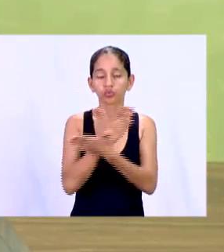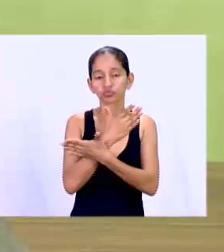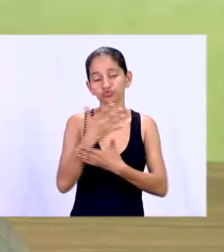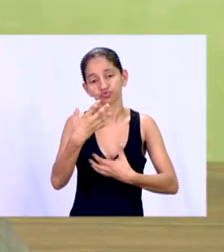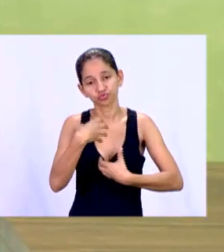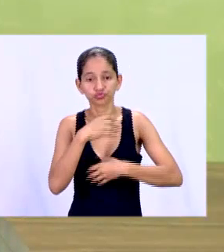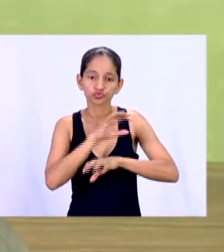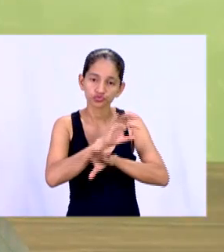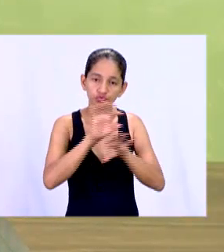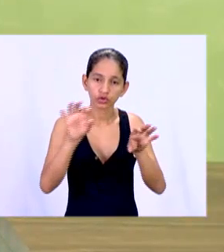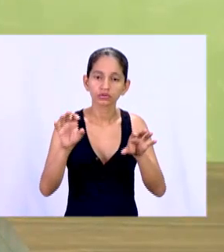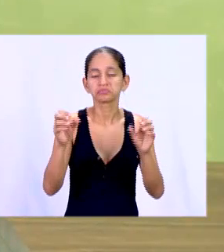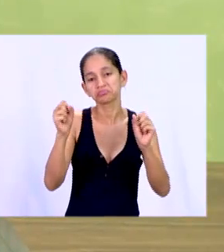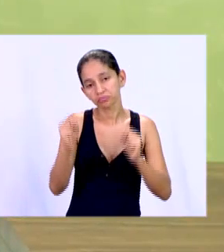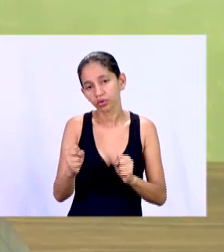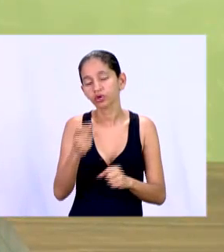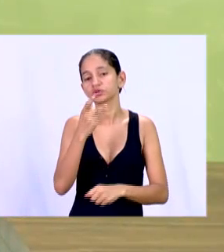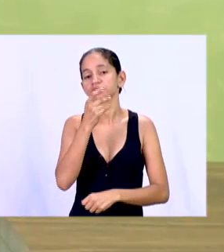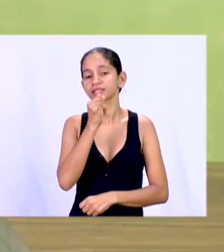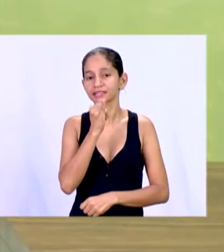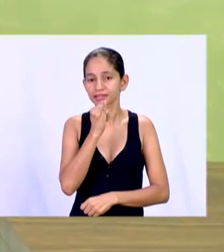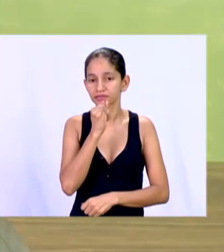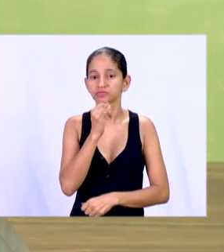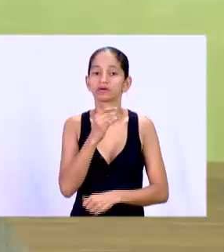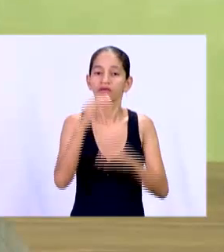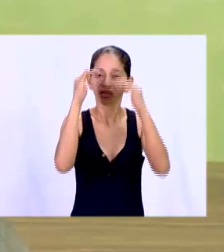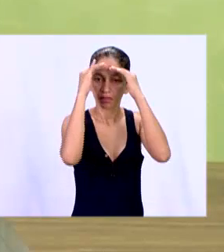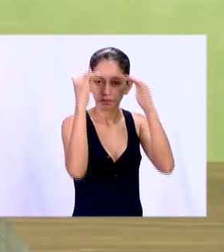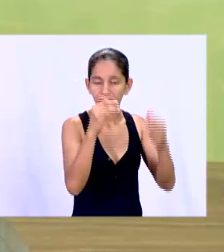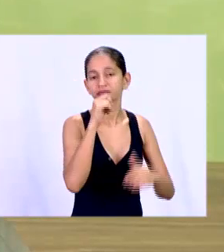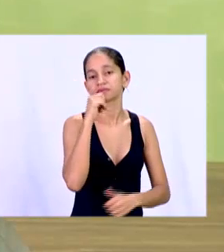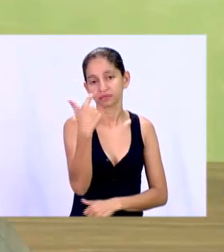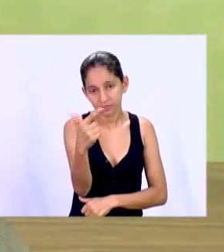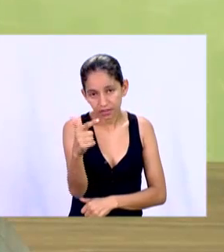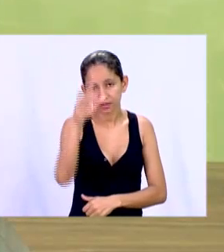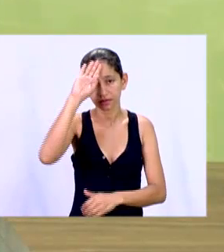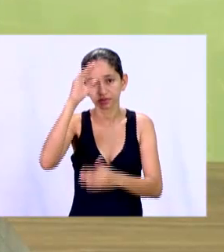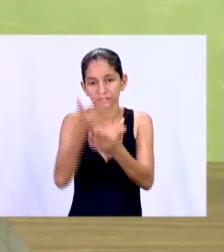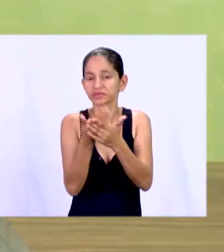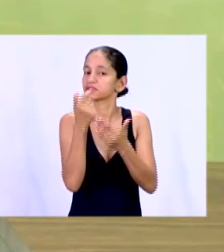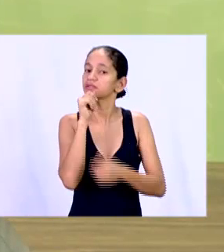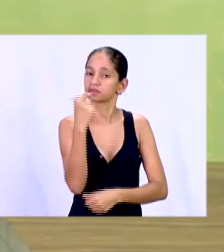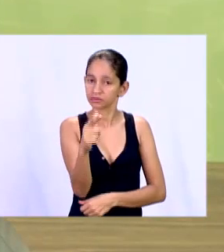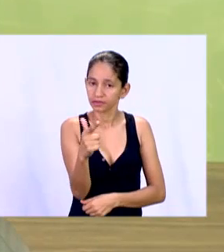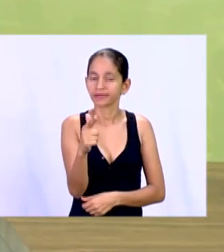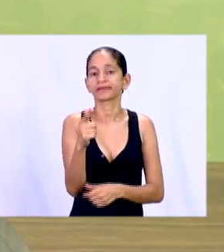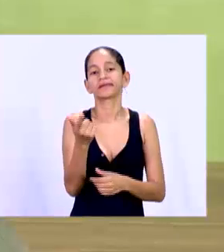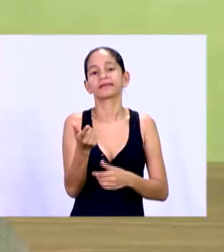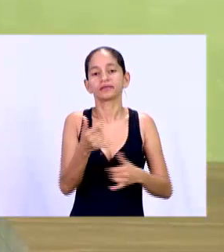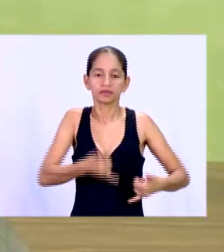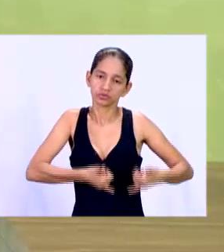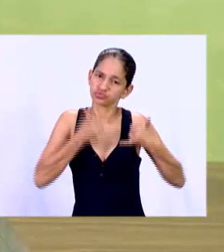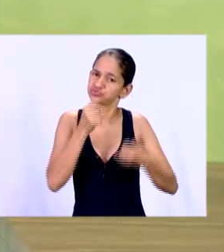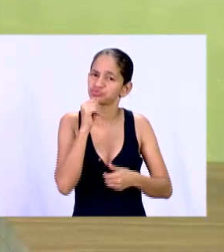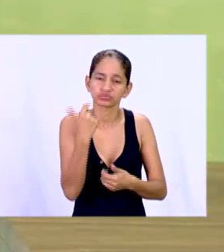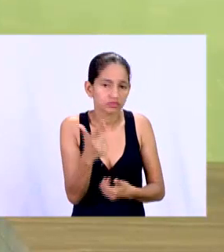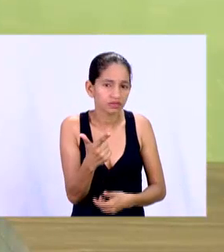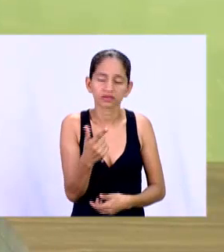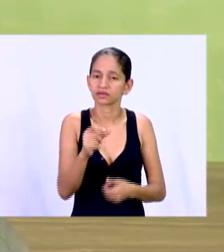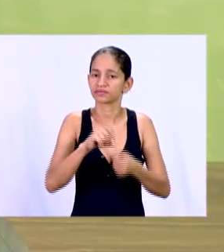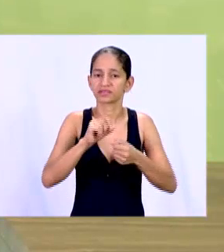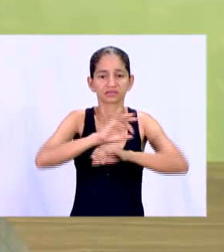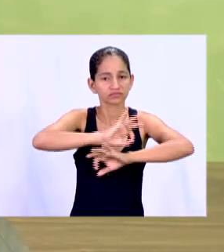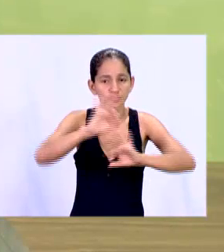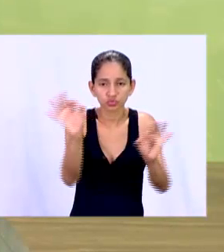ser considerados antiéticos, como a falta de respeito, a deslealdade, a falta de integridade, a desvalorização dos